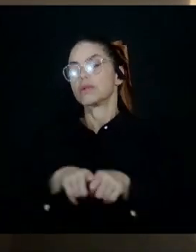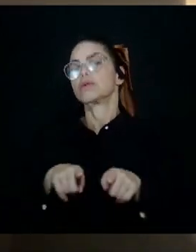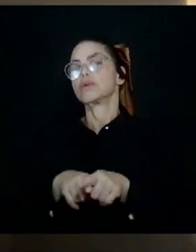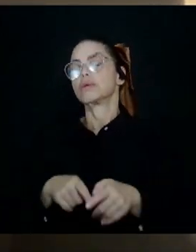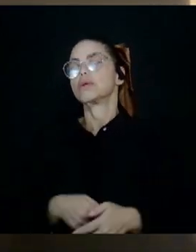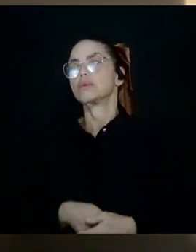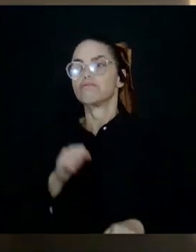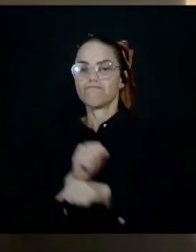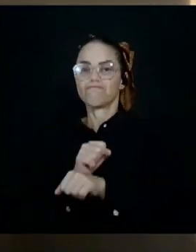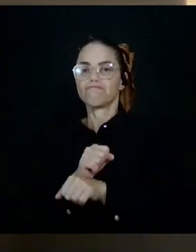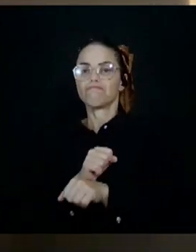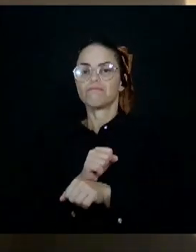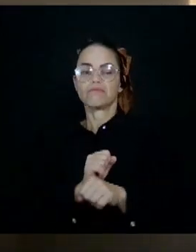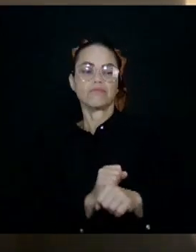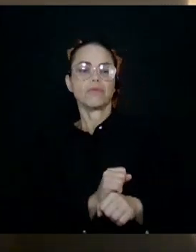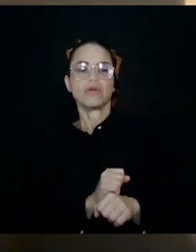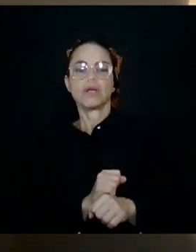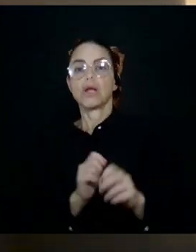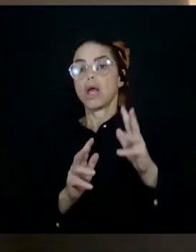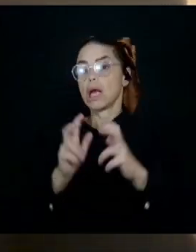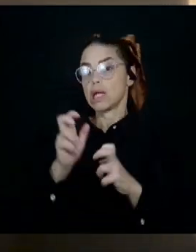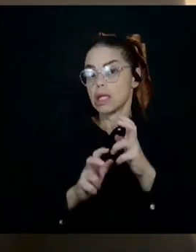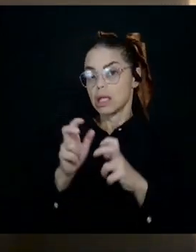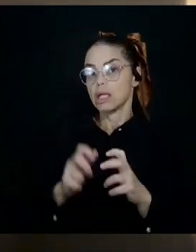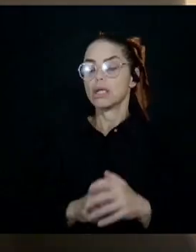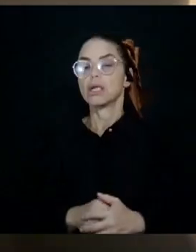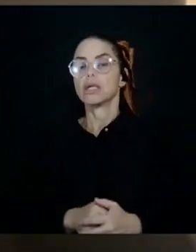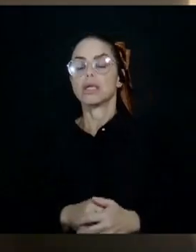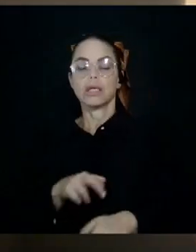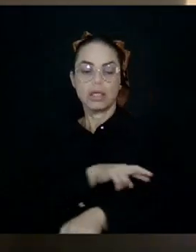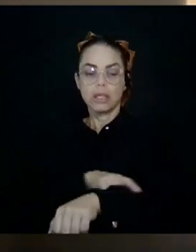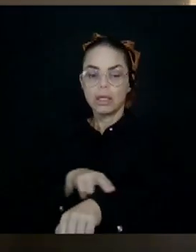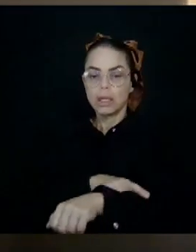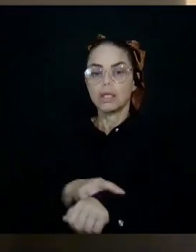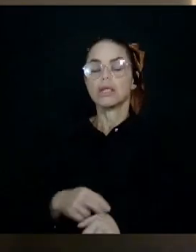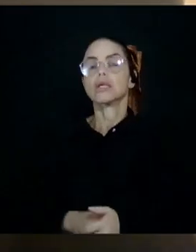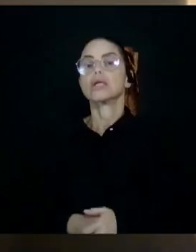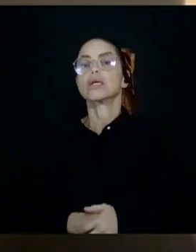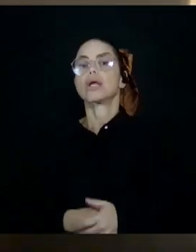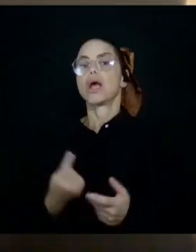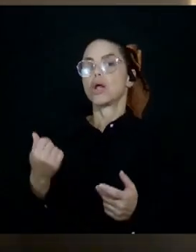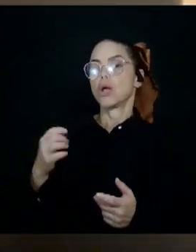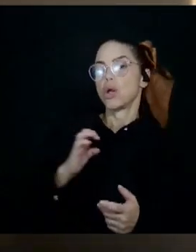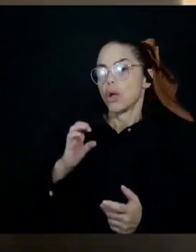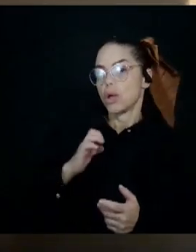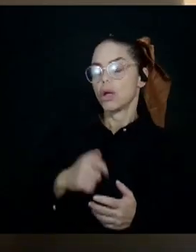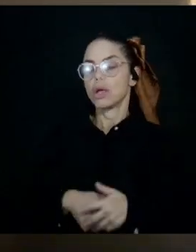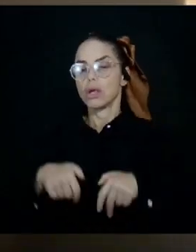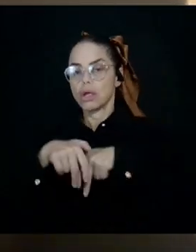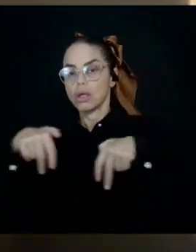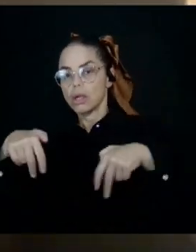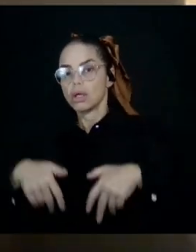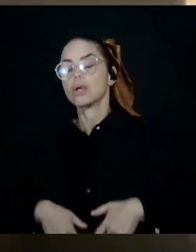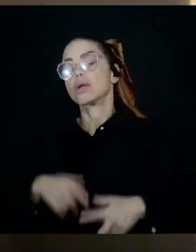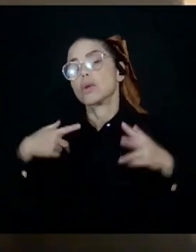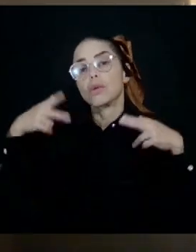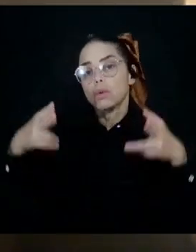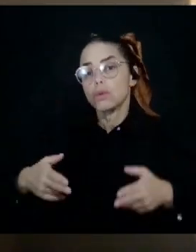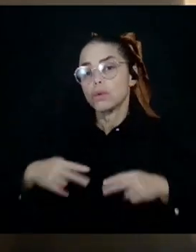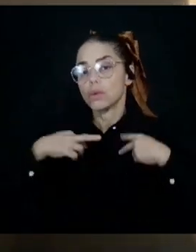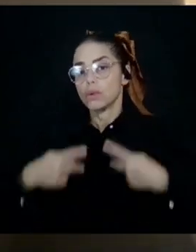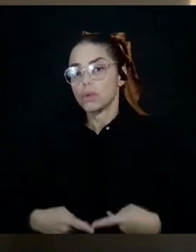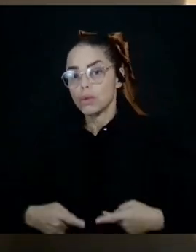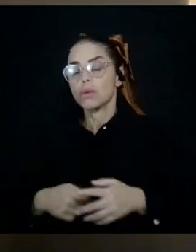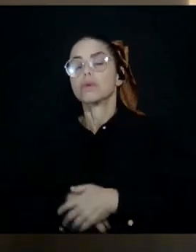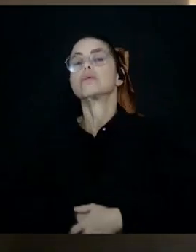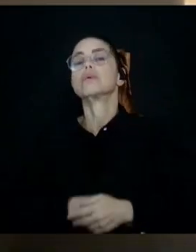entre raças, entre classes sociais, entre gêneros. Poxa, somos todos humanos e todos merecemos viver